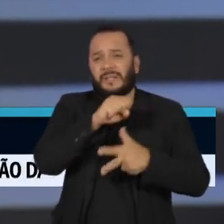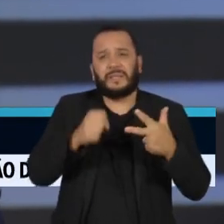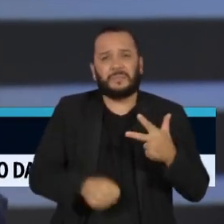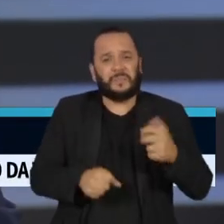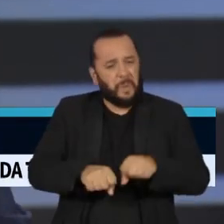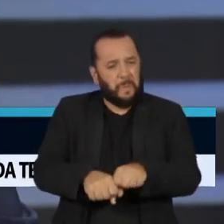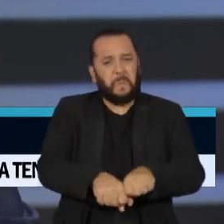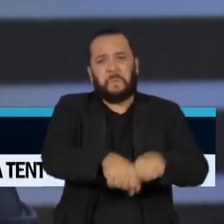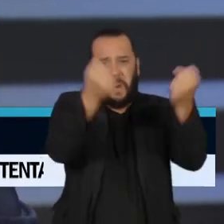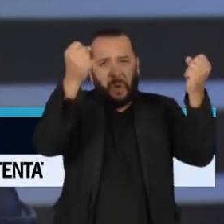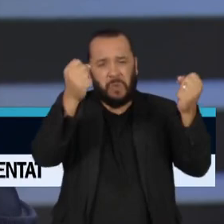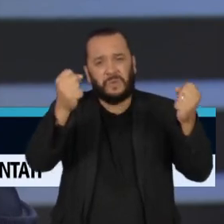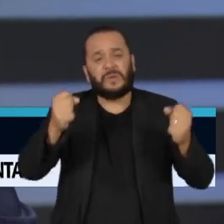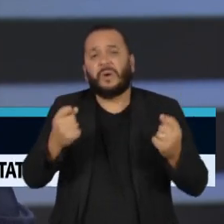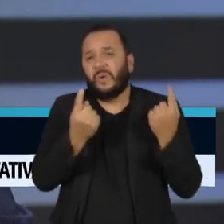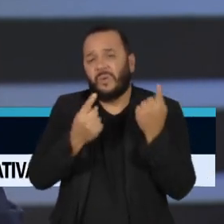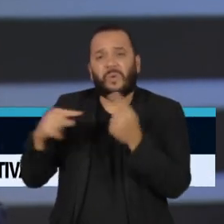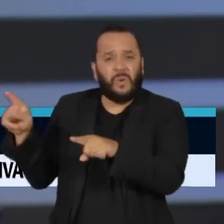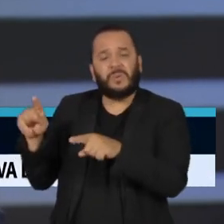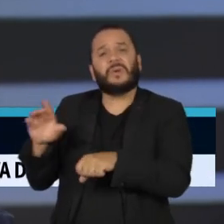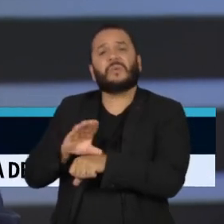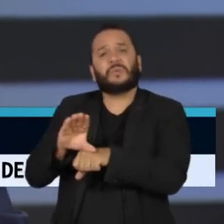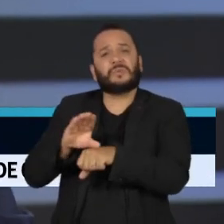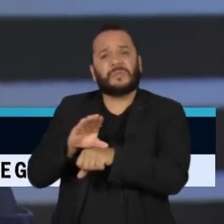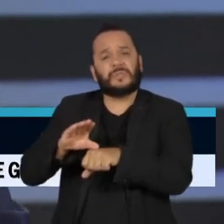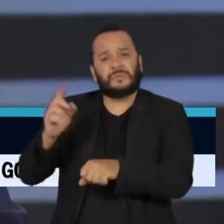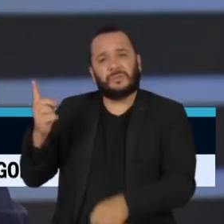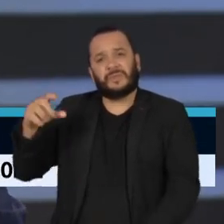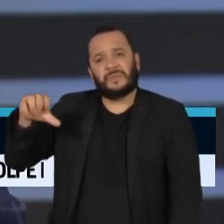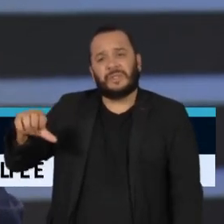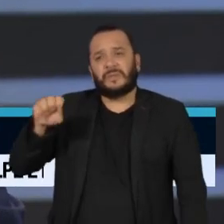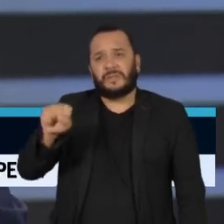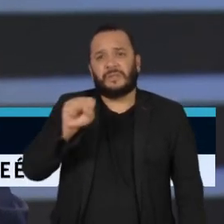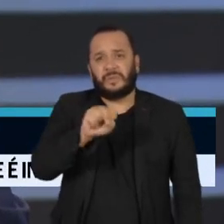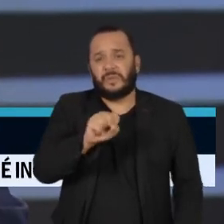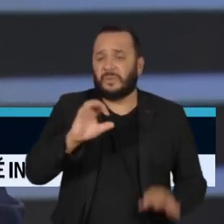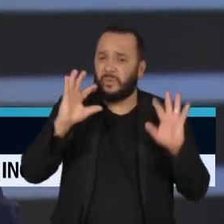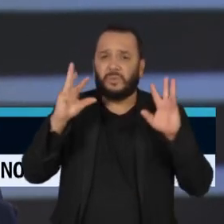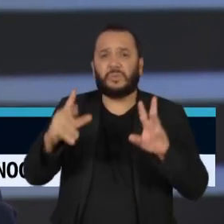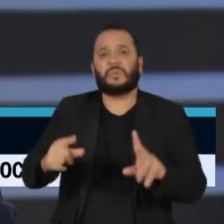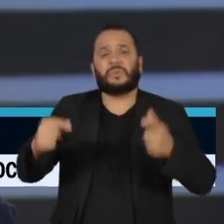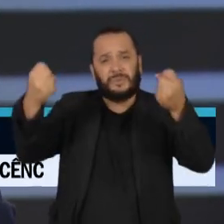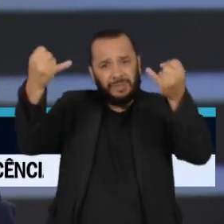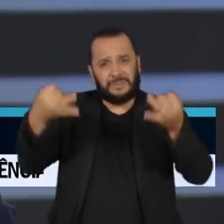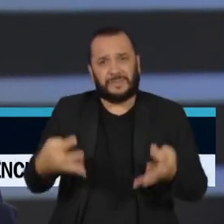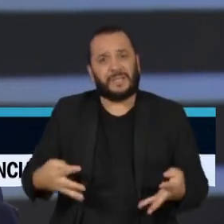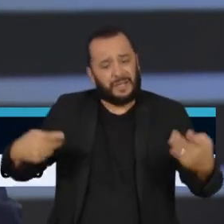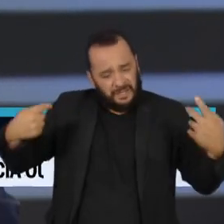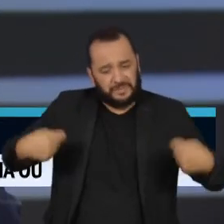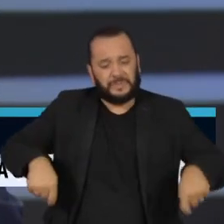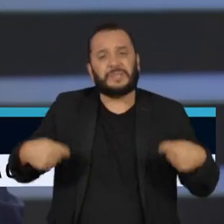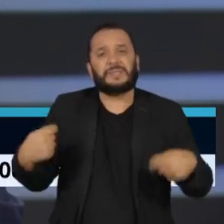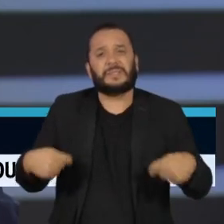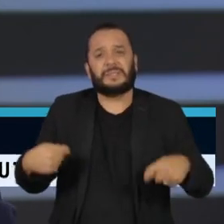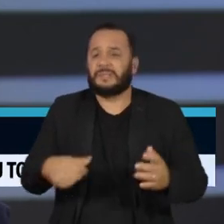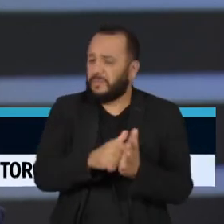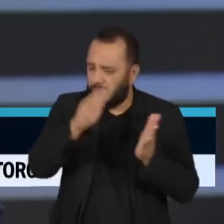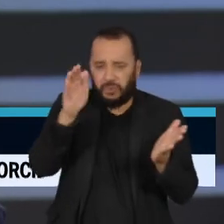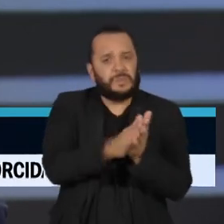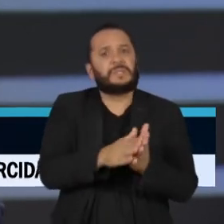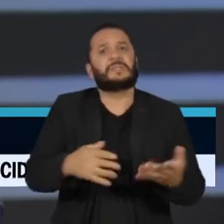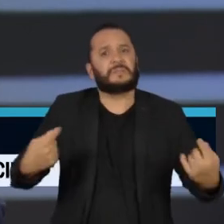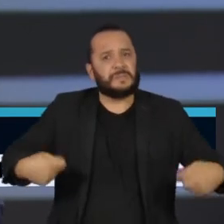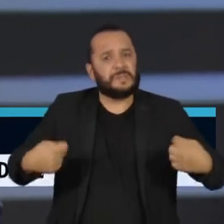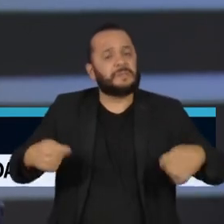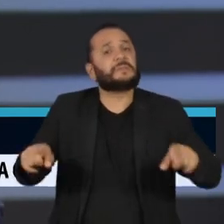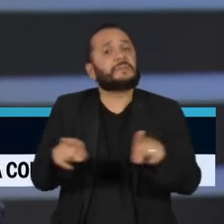construção cidadã de 1988 tudo isso tem que ser devidamente esclarecido devidamente é punido como